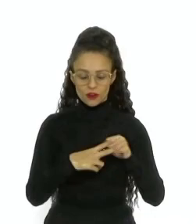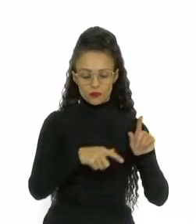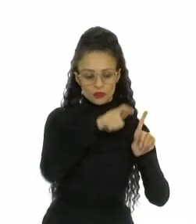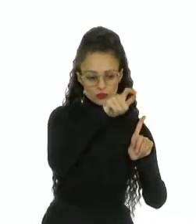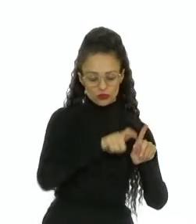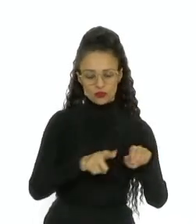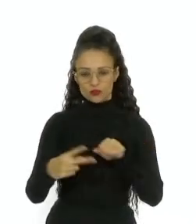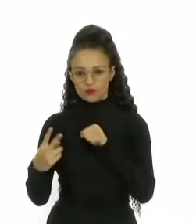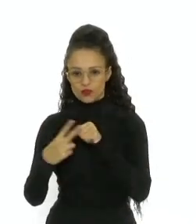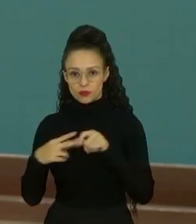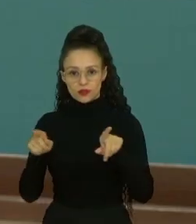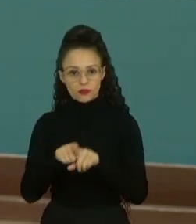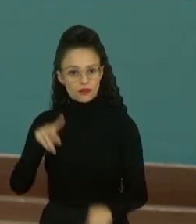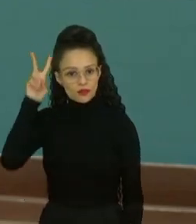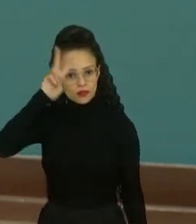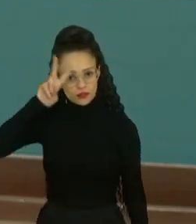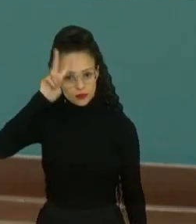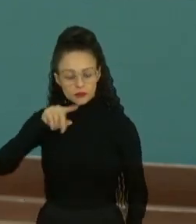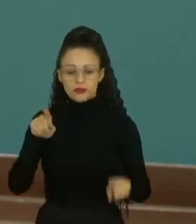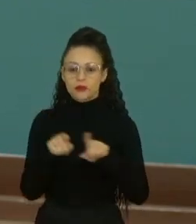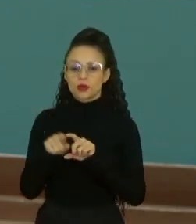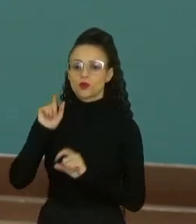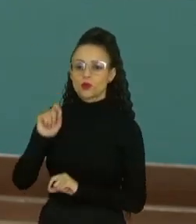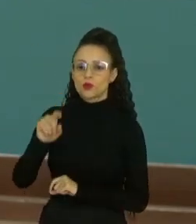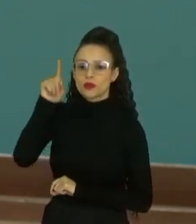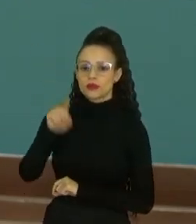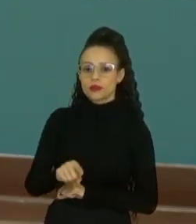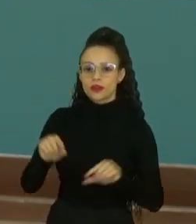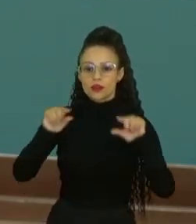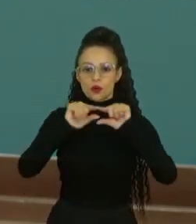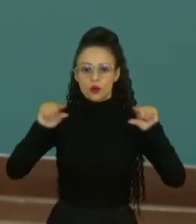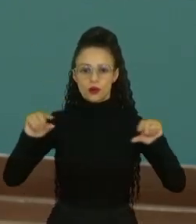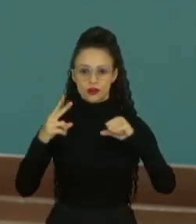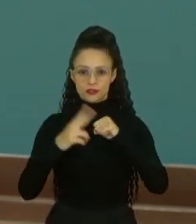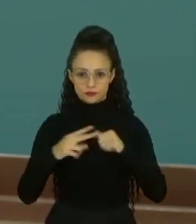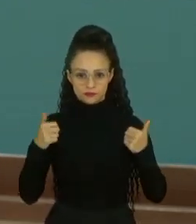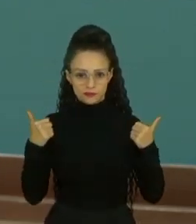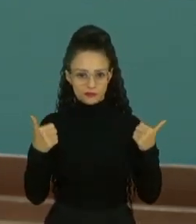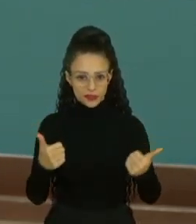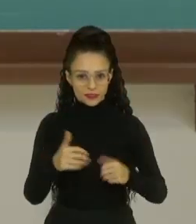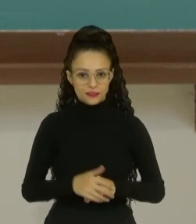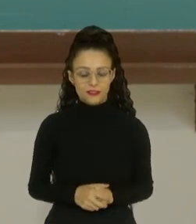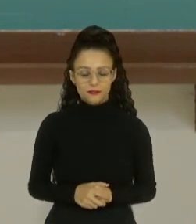o verbo e relembramos também o que é uma oração,